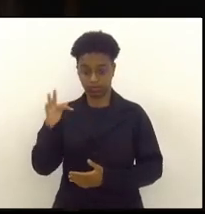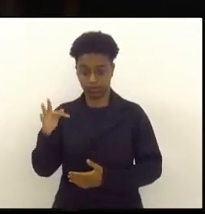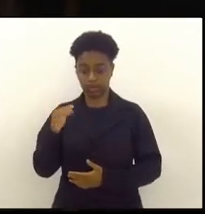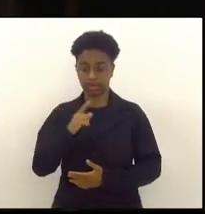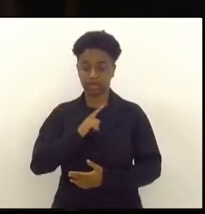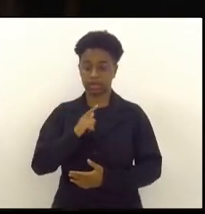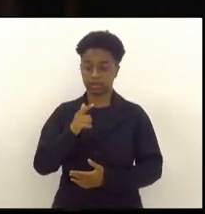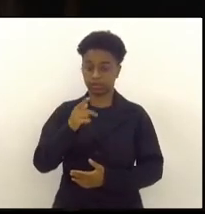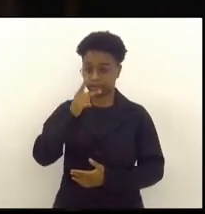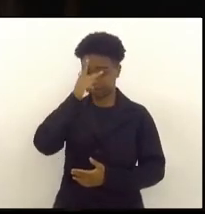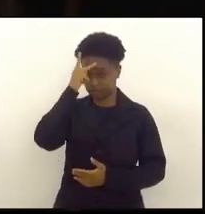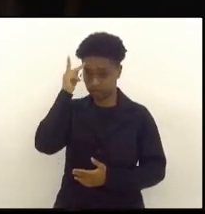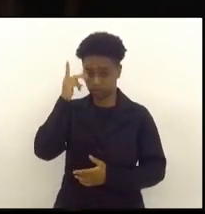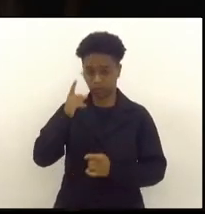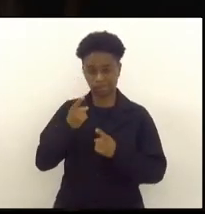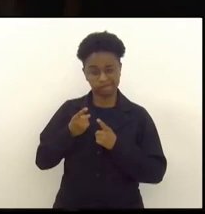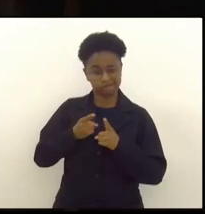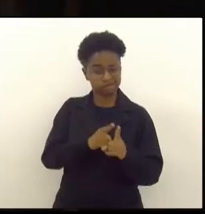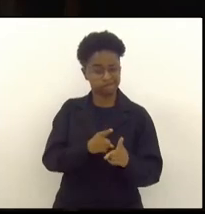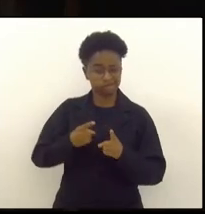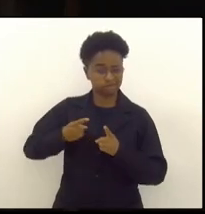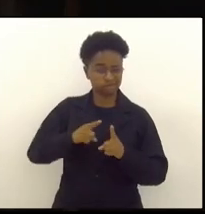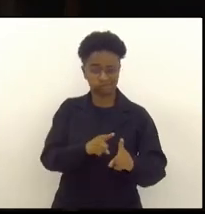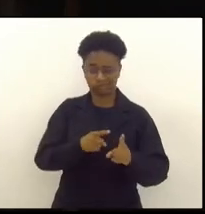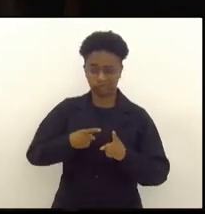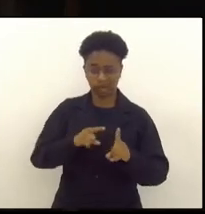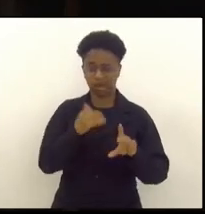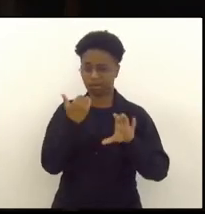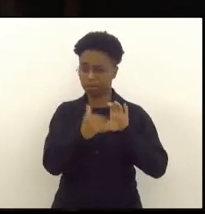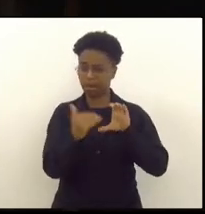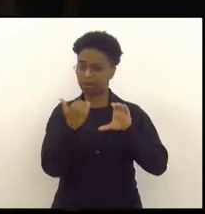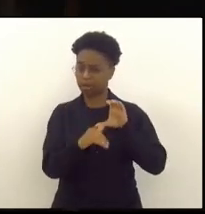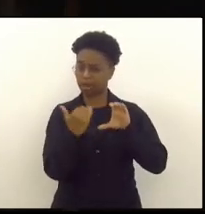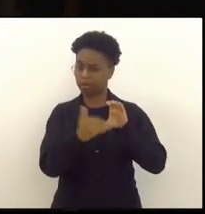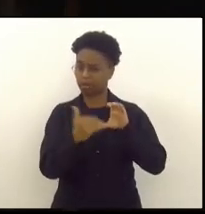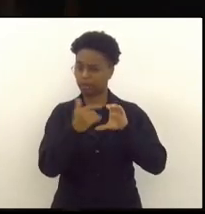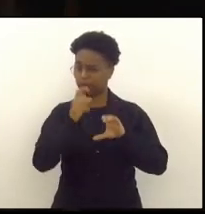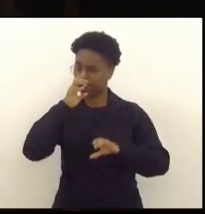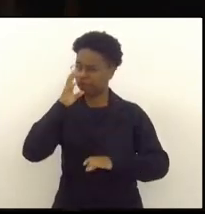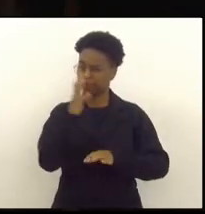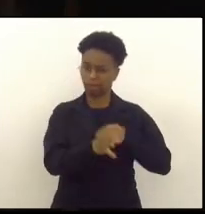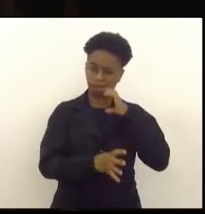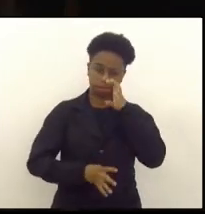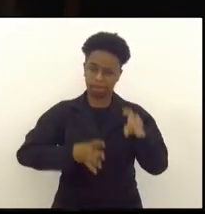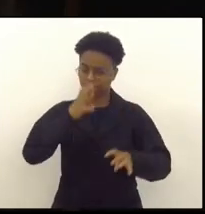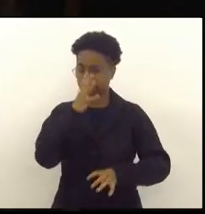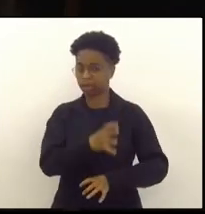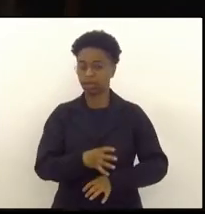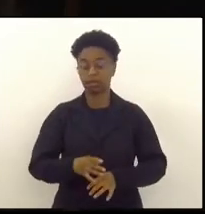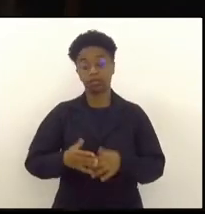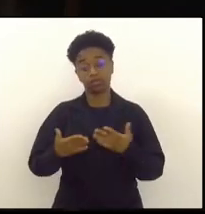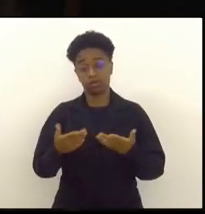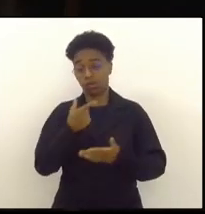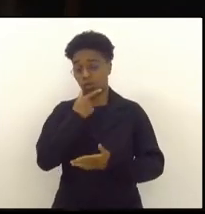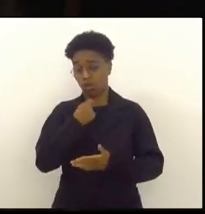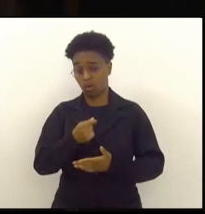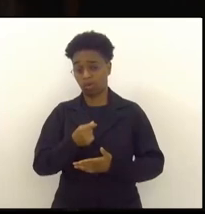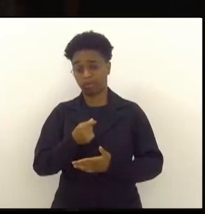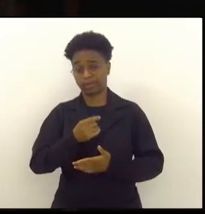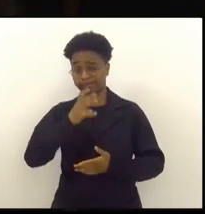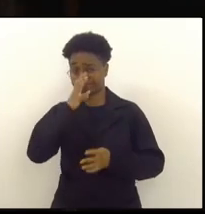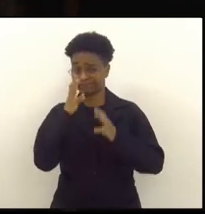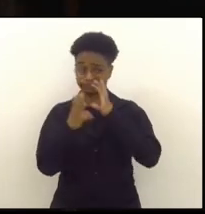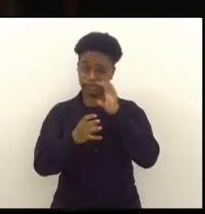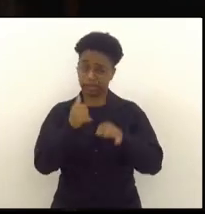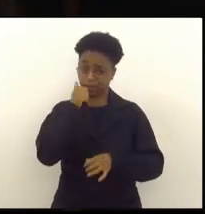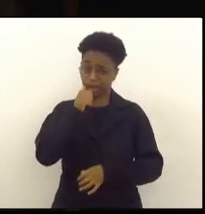a importunava muito por e-mail. A agredia. Um homem agredir mulher no Brasil, enfim,